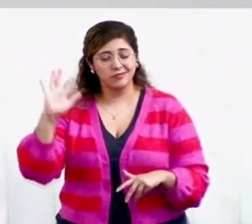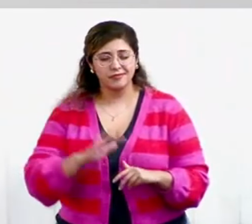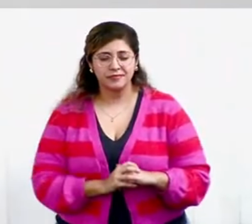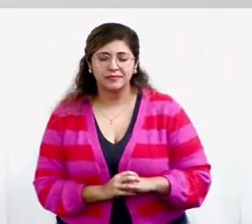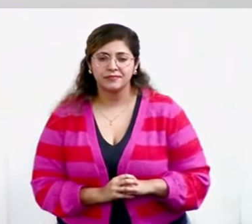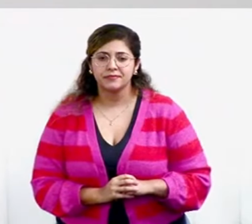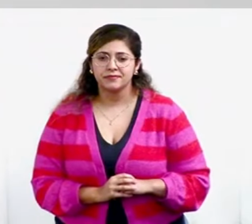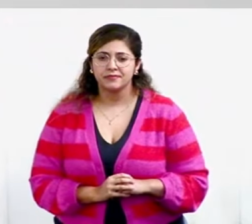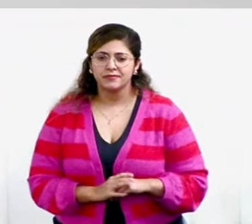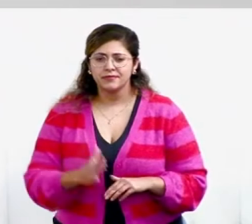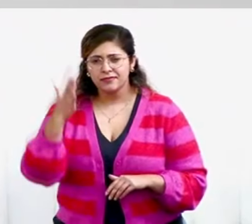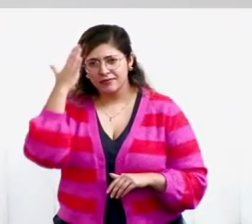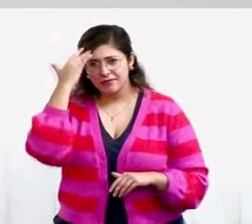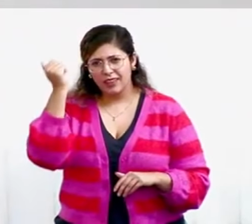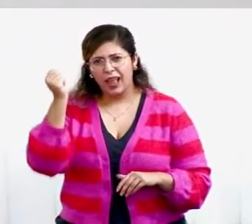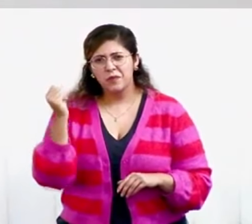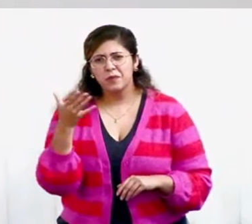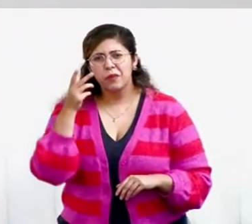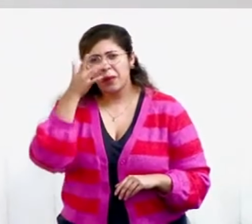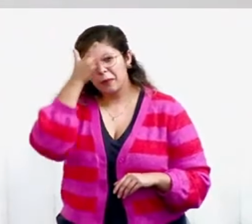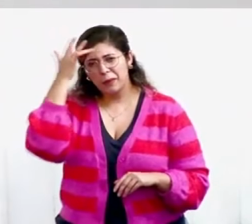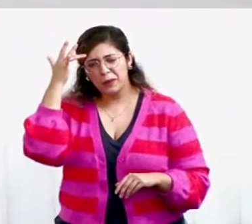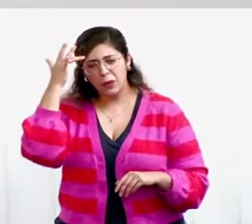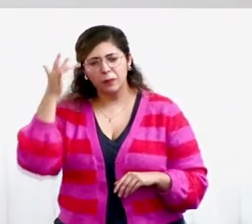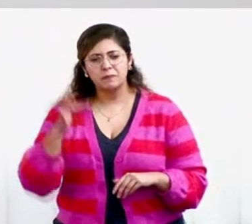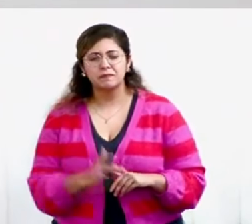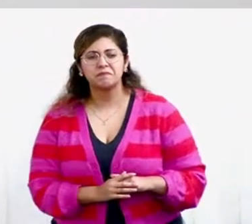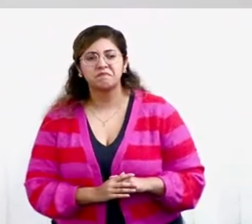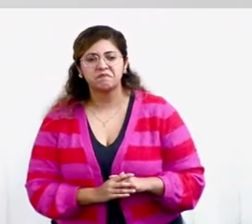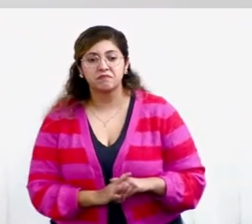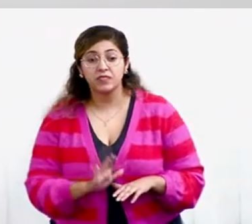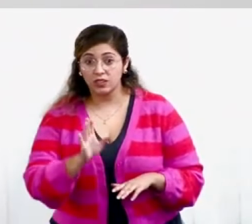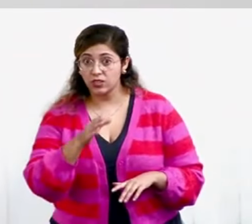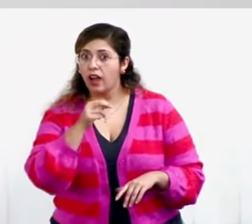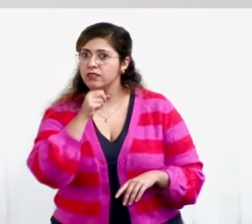Sabe, aquelas pessoas que têm idade,